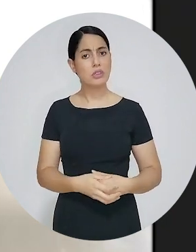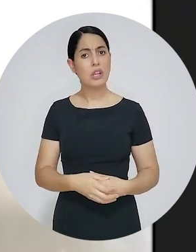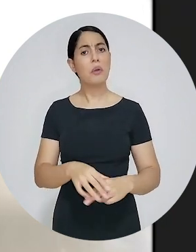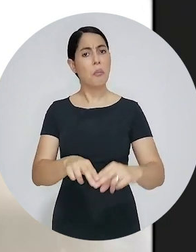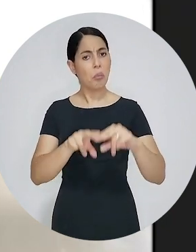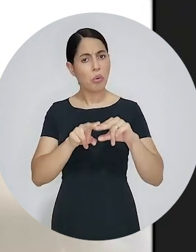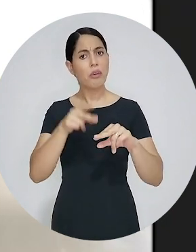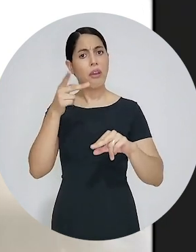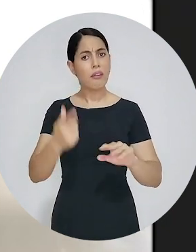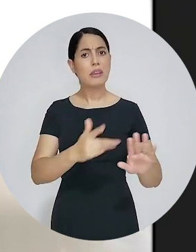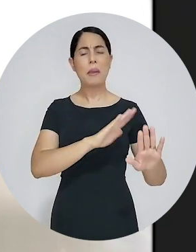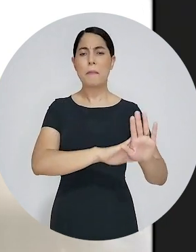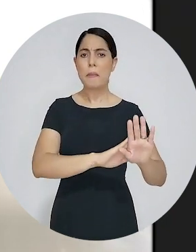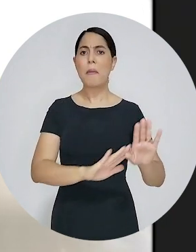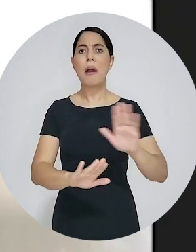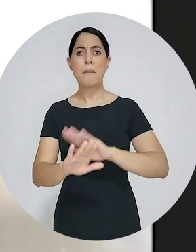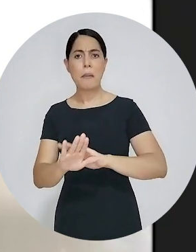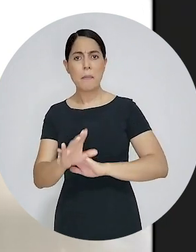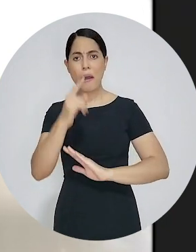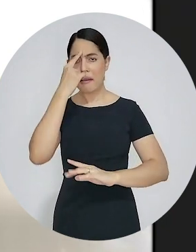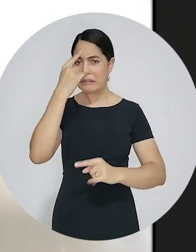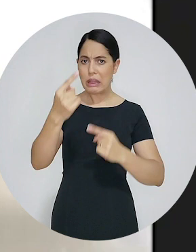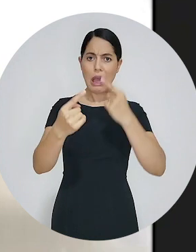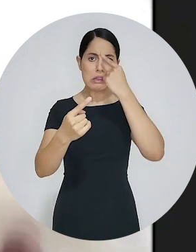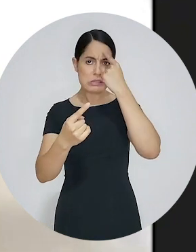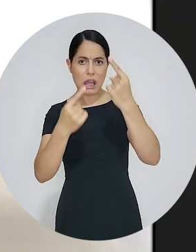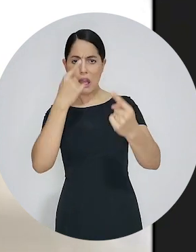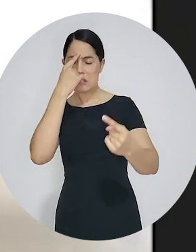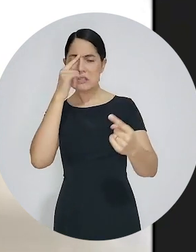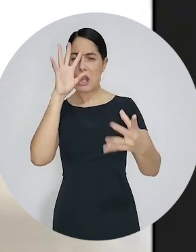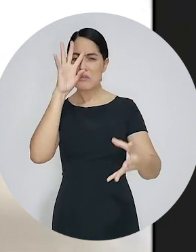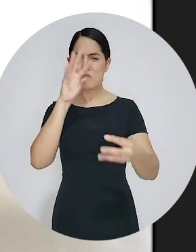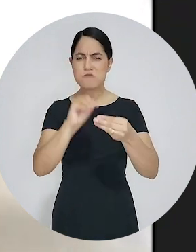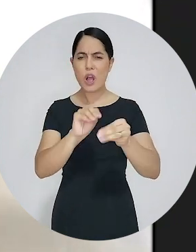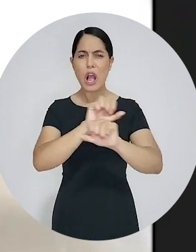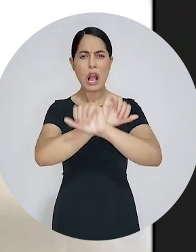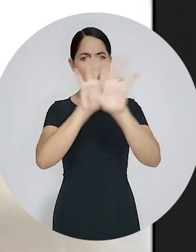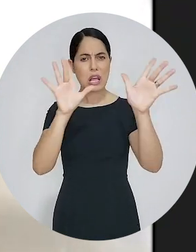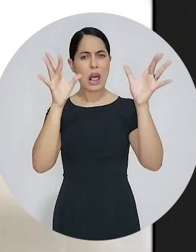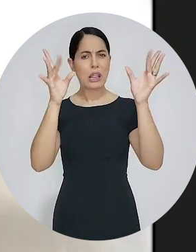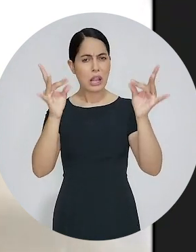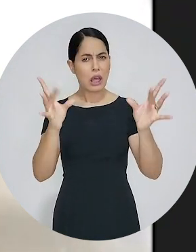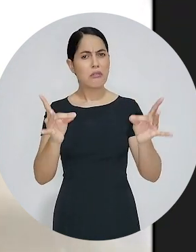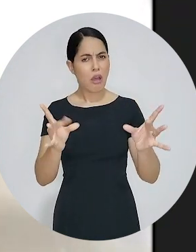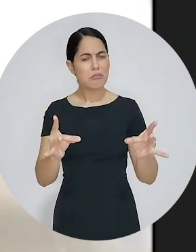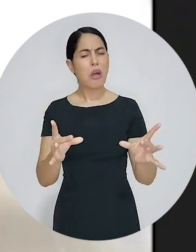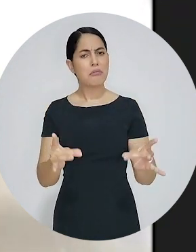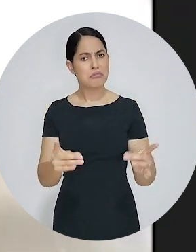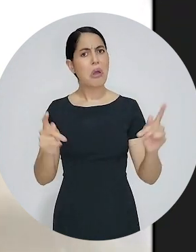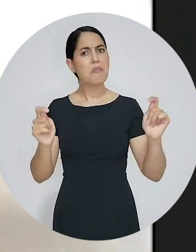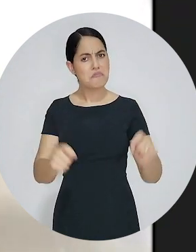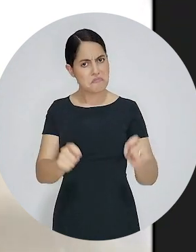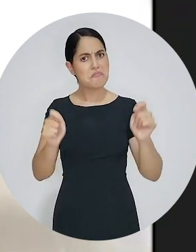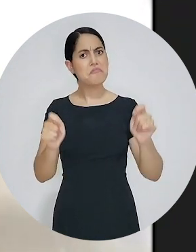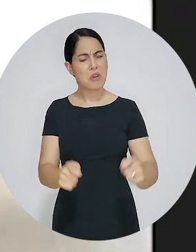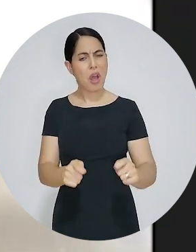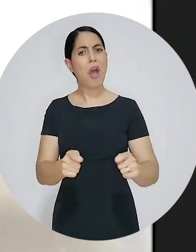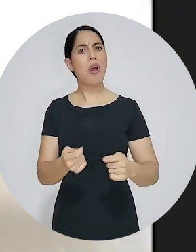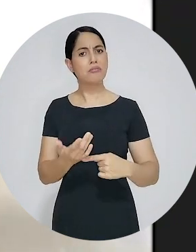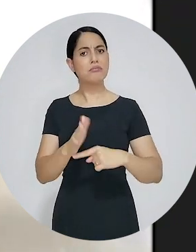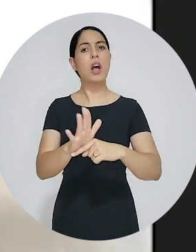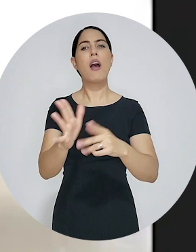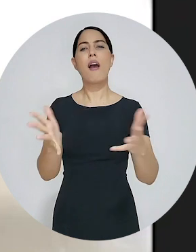porque a contradição das ideias que estão aqui contrapostas em benefício de sínteses que possam realmente